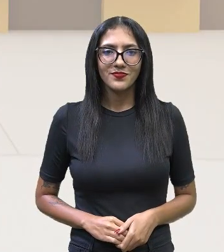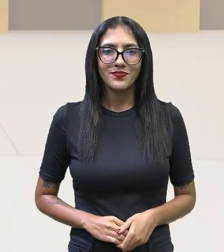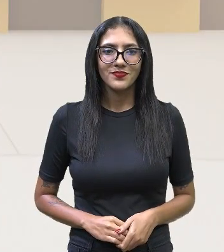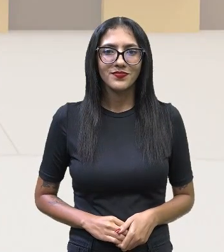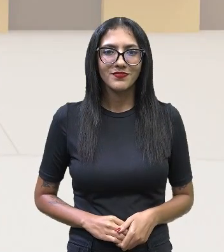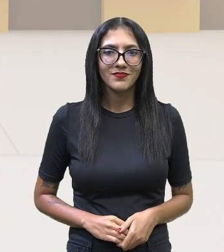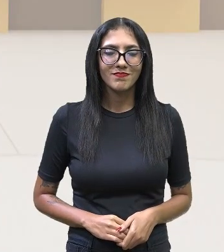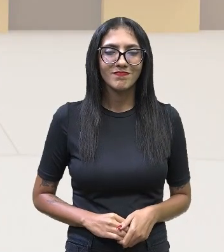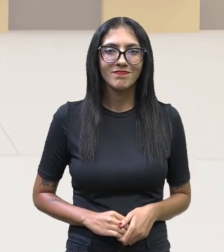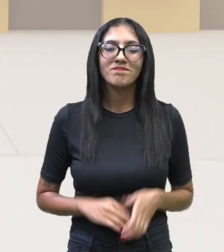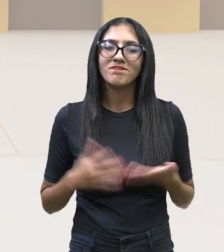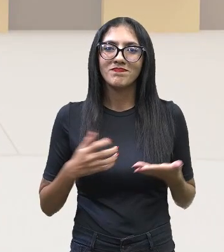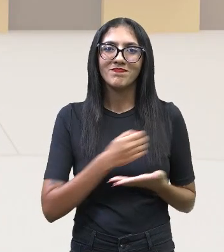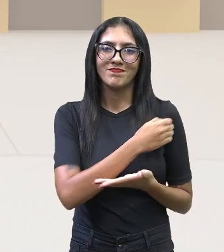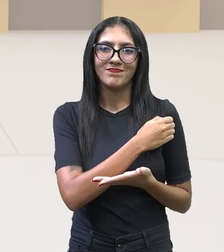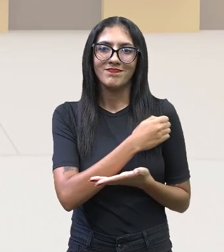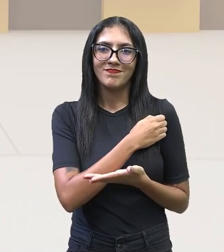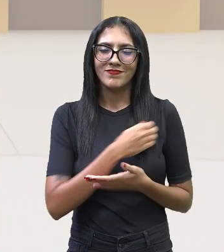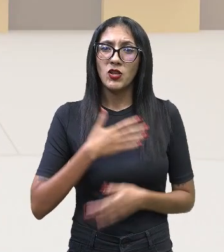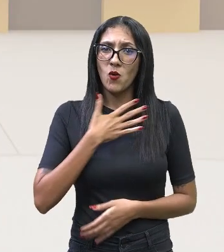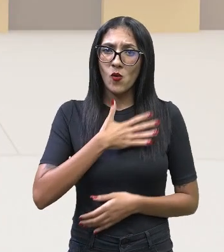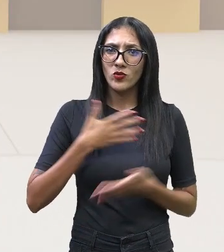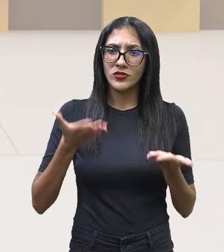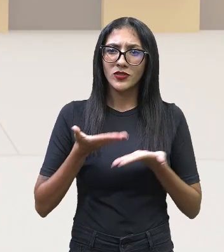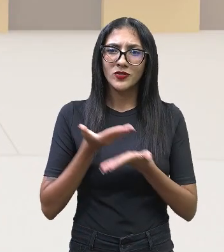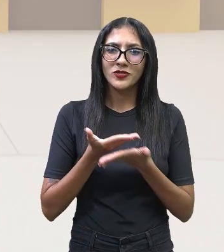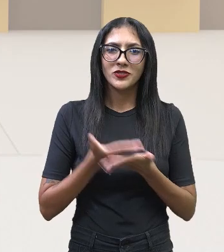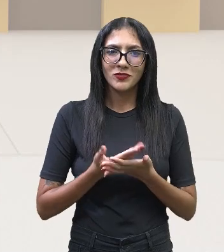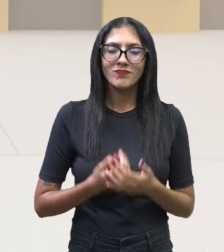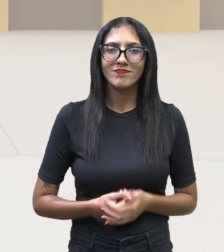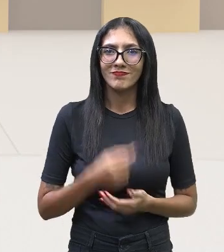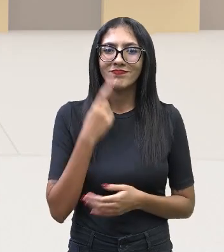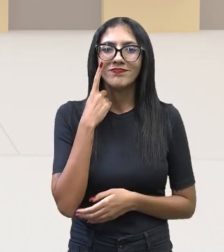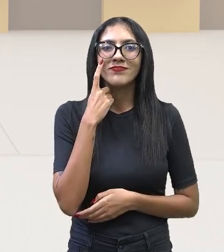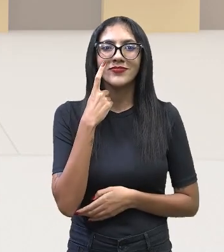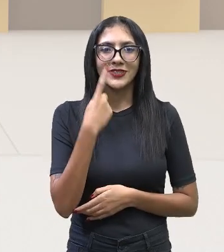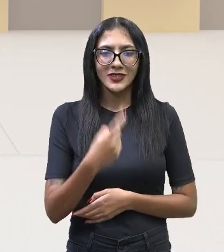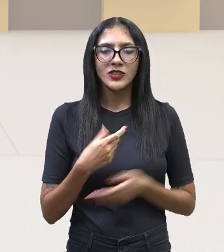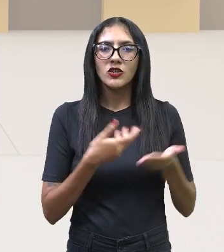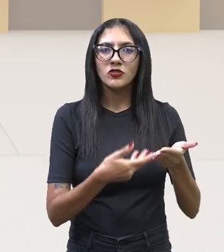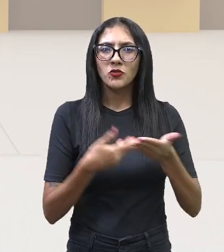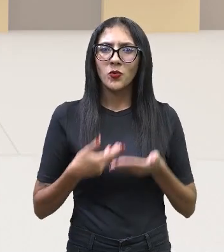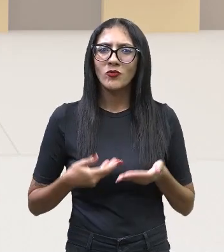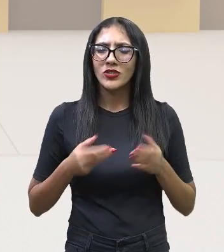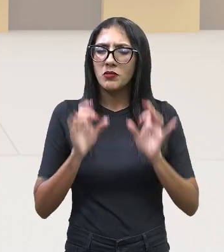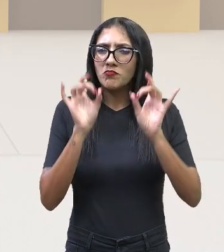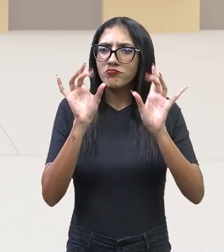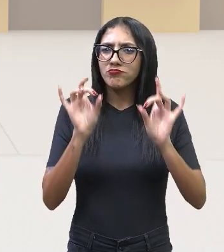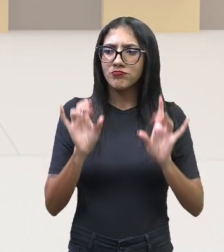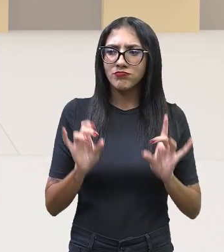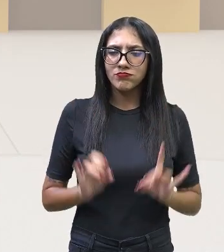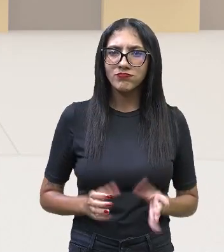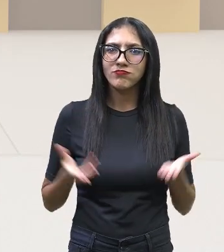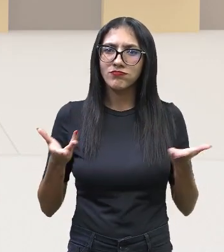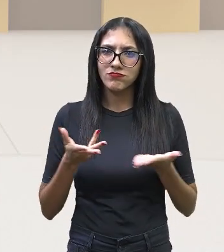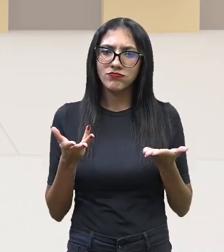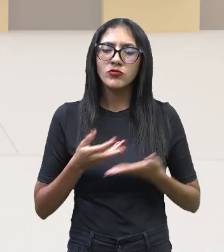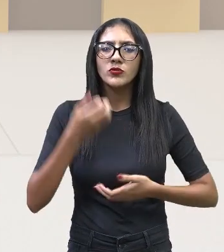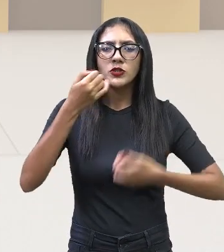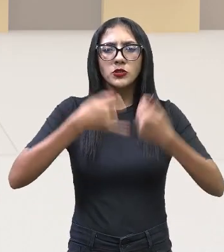É isso aí, pessoal. Gostaram da nossa aula de hoje? Bem interessante, né? Convidados mais do que especiais aqui